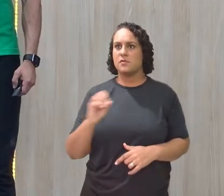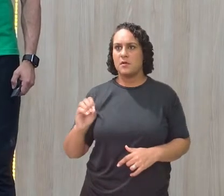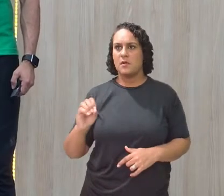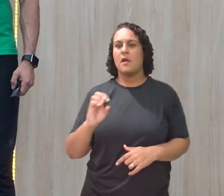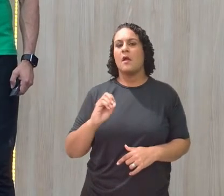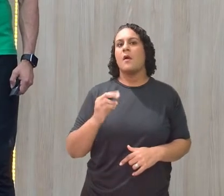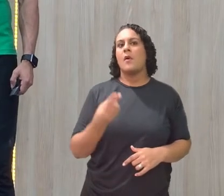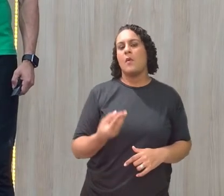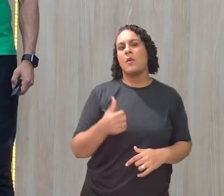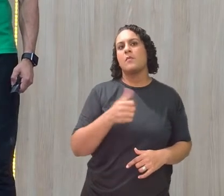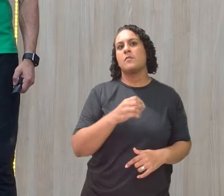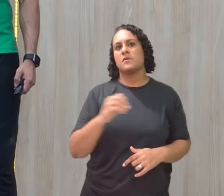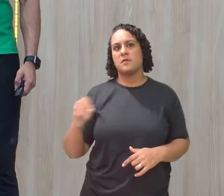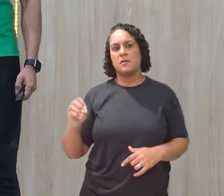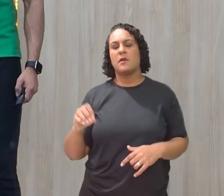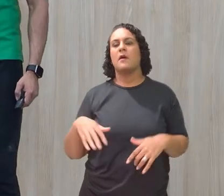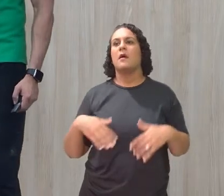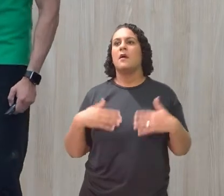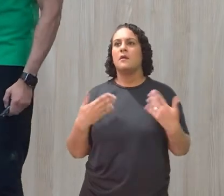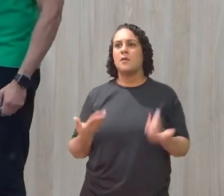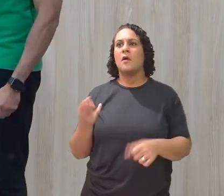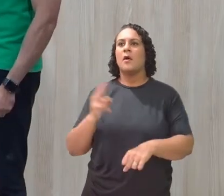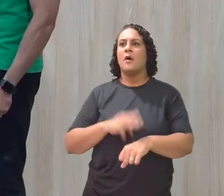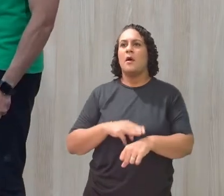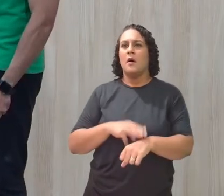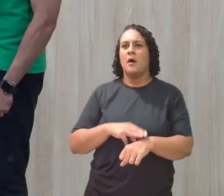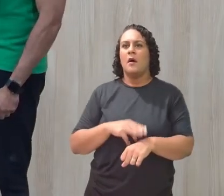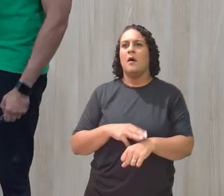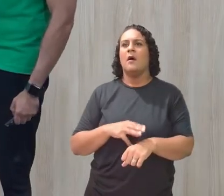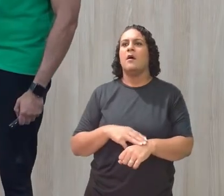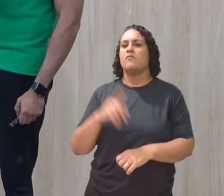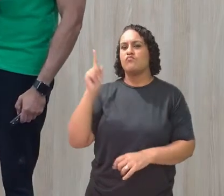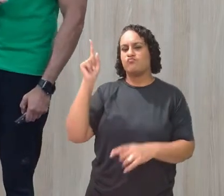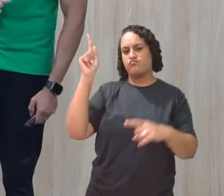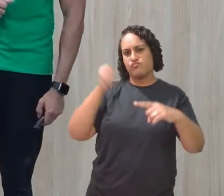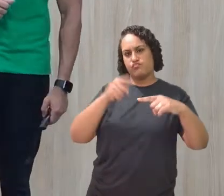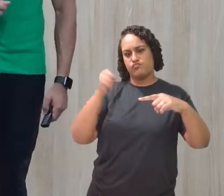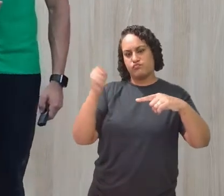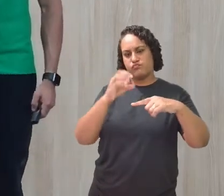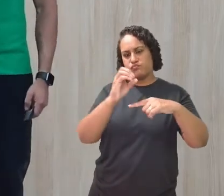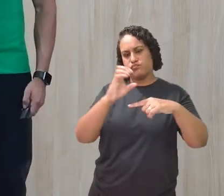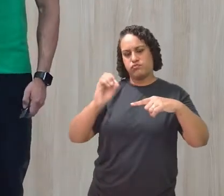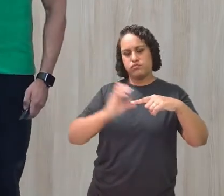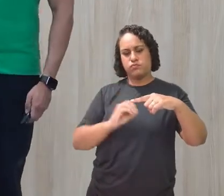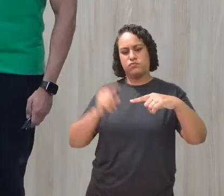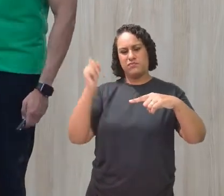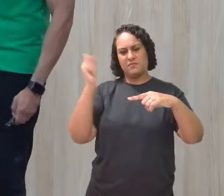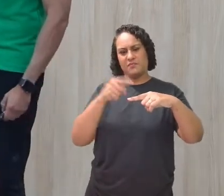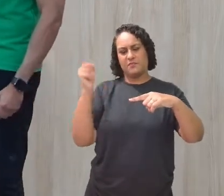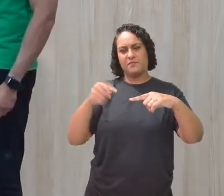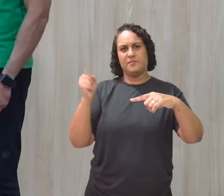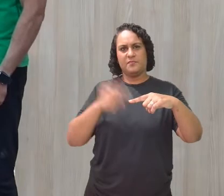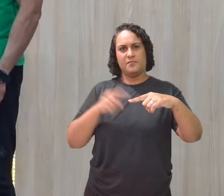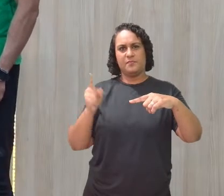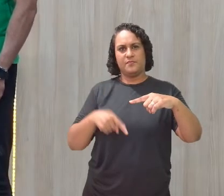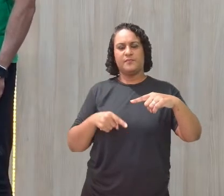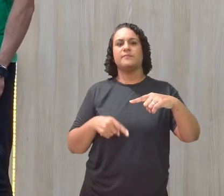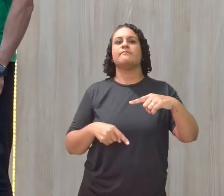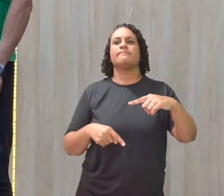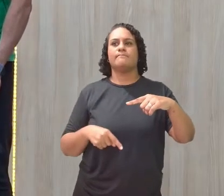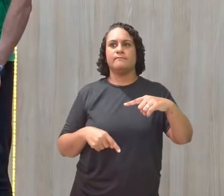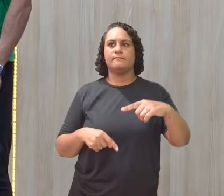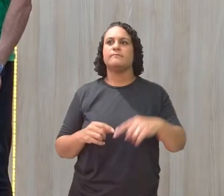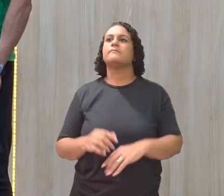Então, você pode notar que quando a gente efetuar essa divisão, a gente vai cortar esses zerinhos aí, ó, certo? Então, cortando esses zerinhos